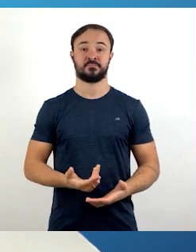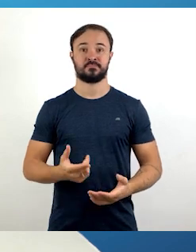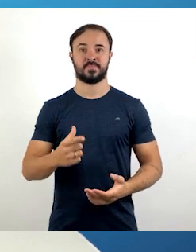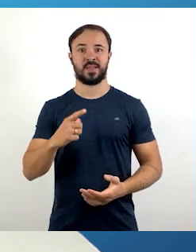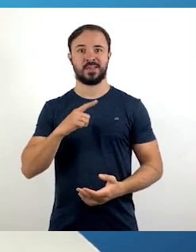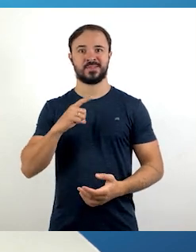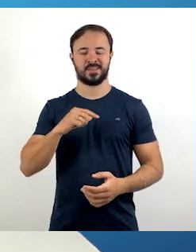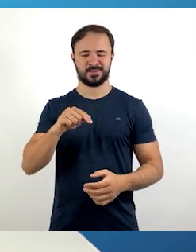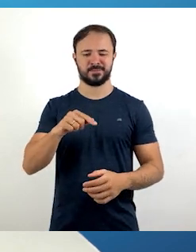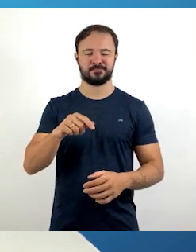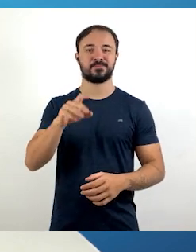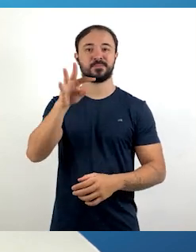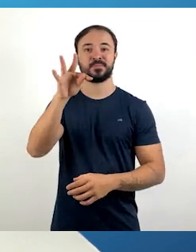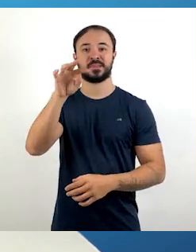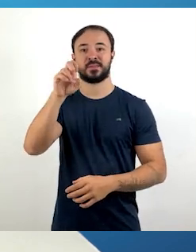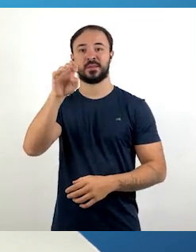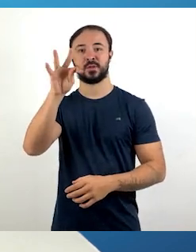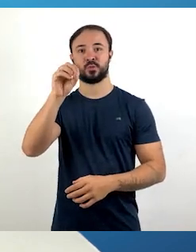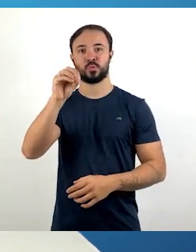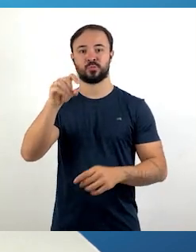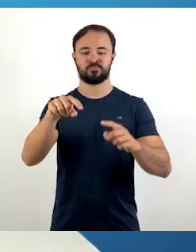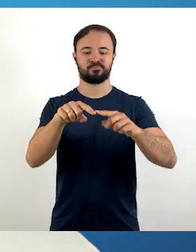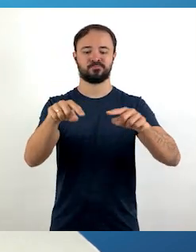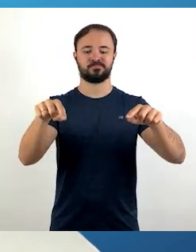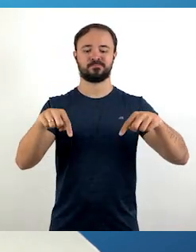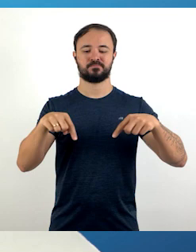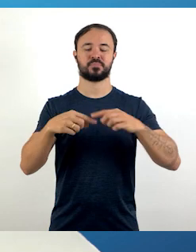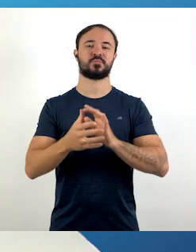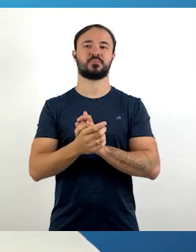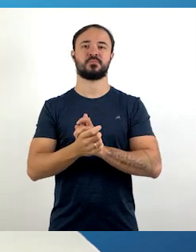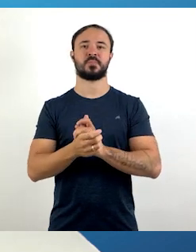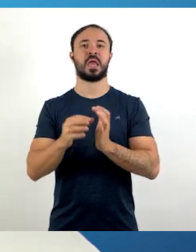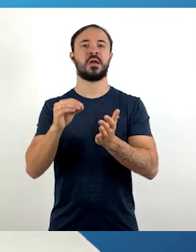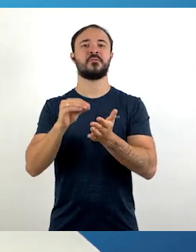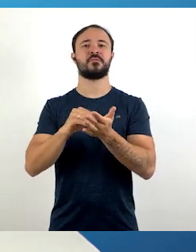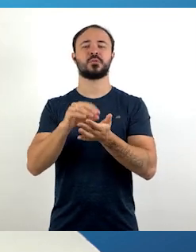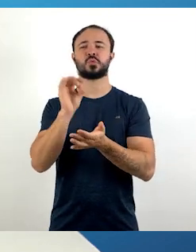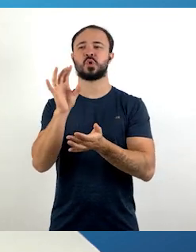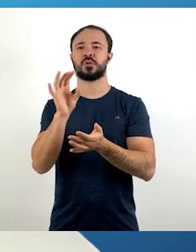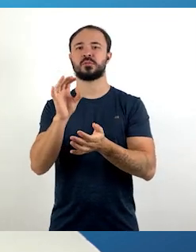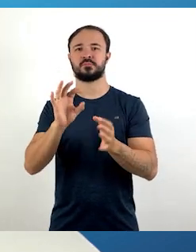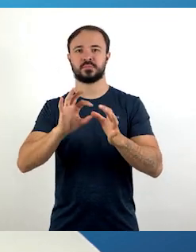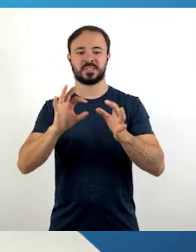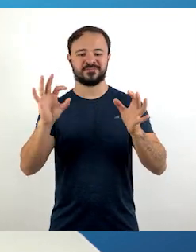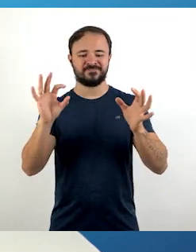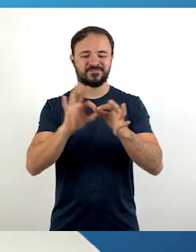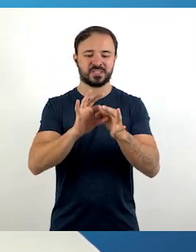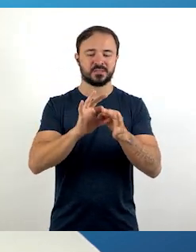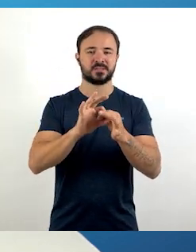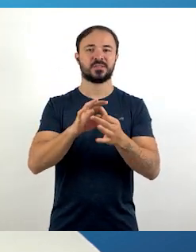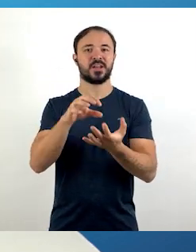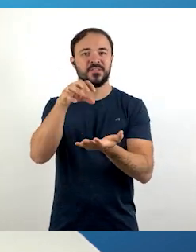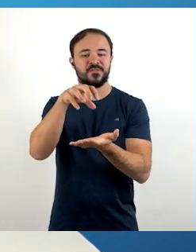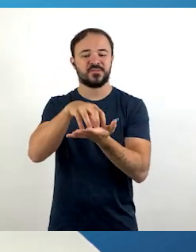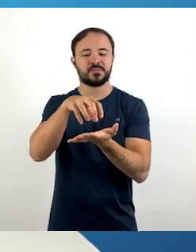o nosso teto, faltando apenas o eixo ser fixado na